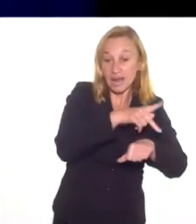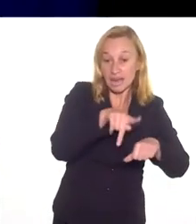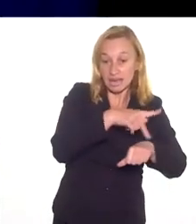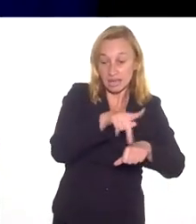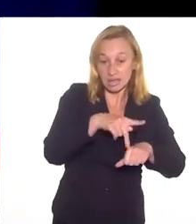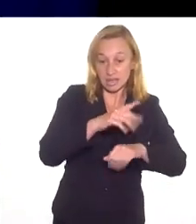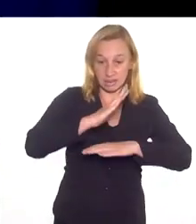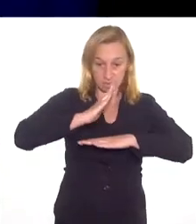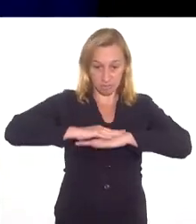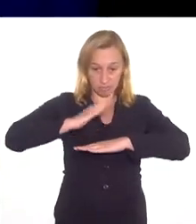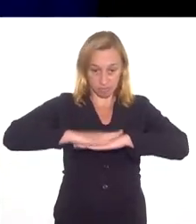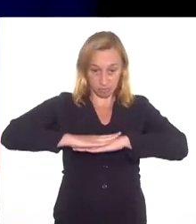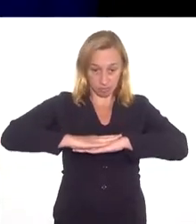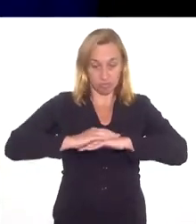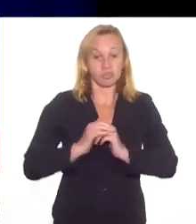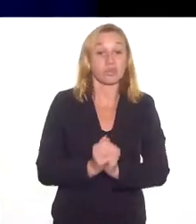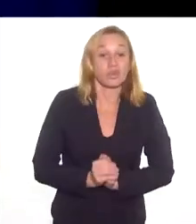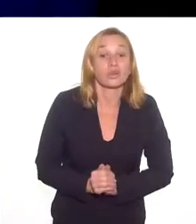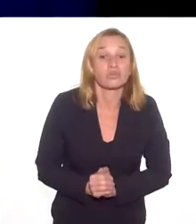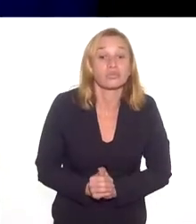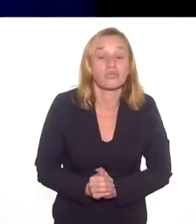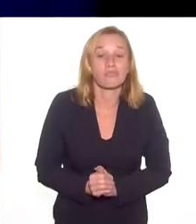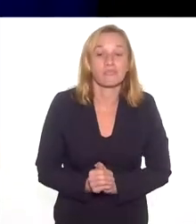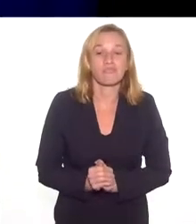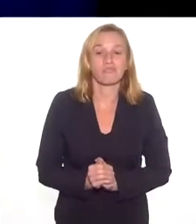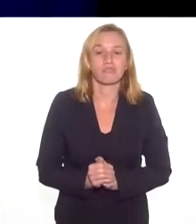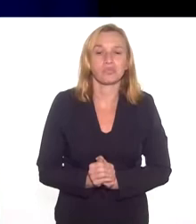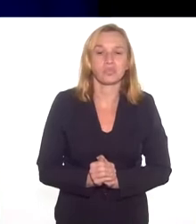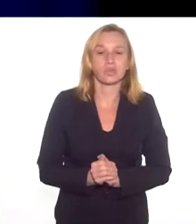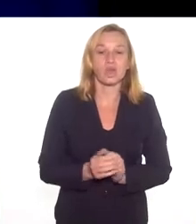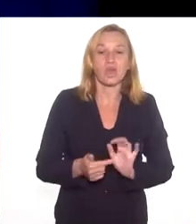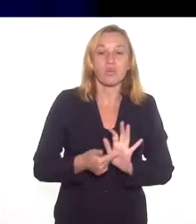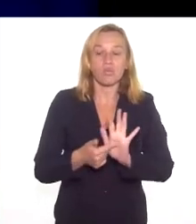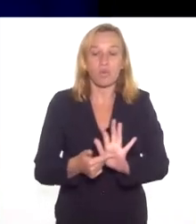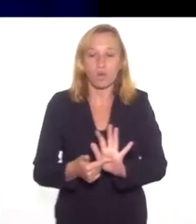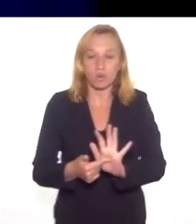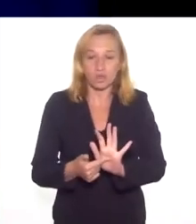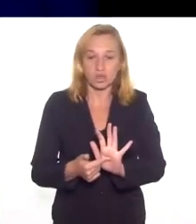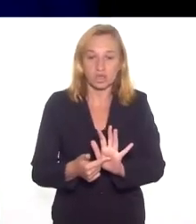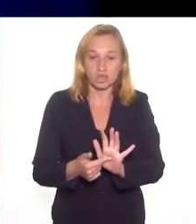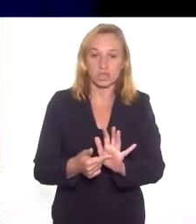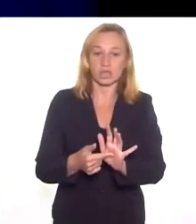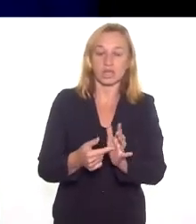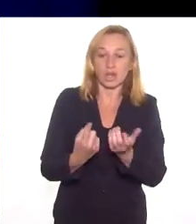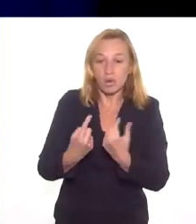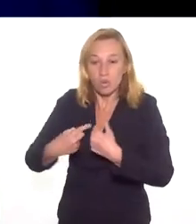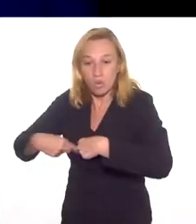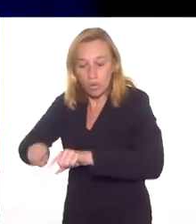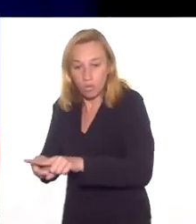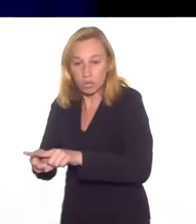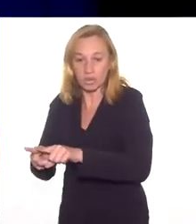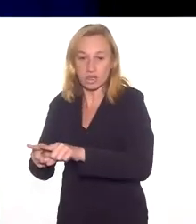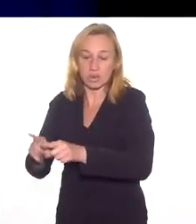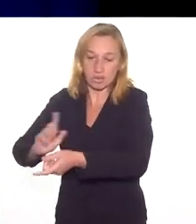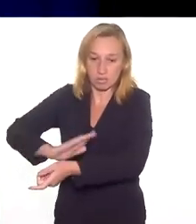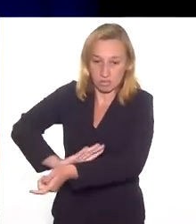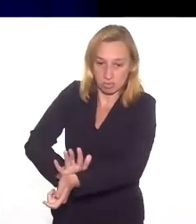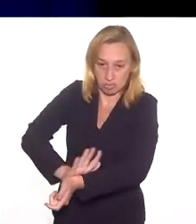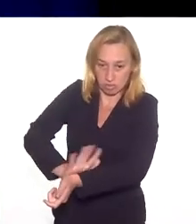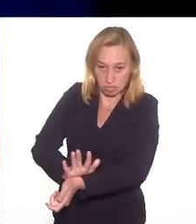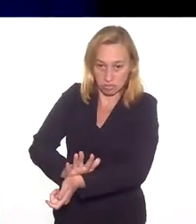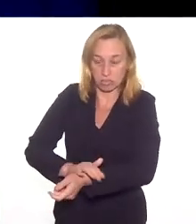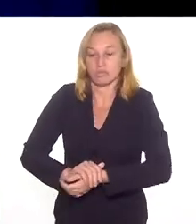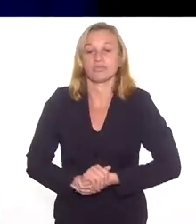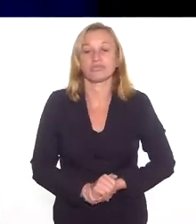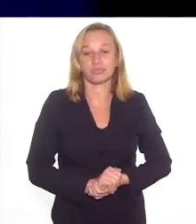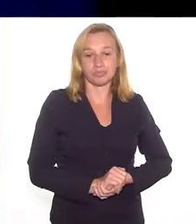of 1994, at the end of the long struggle against apartheid.